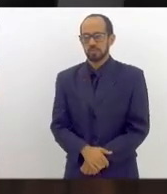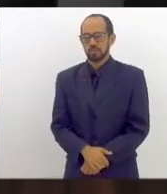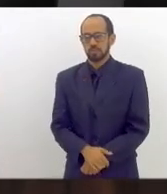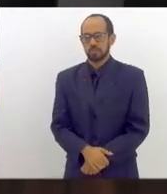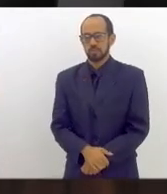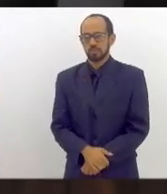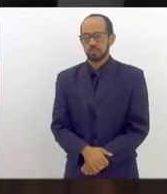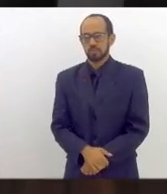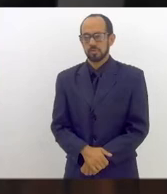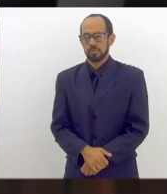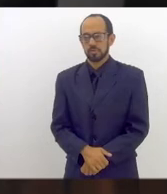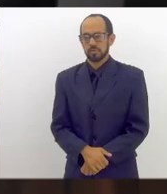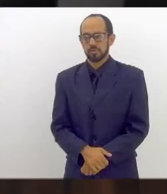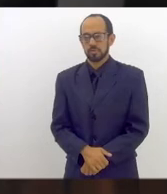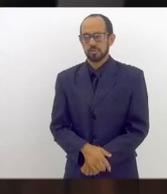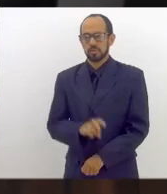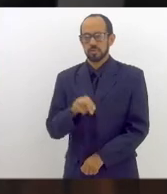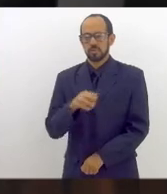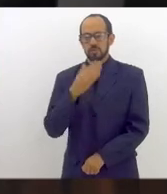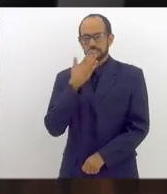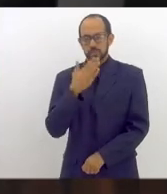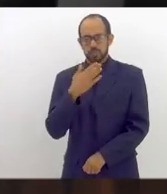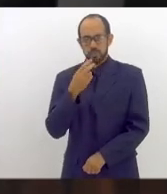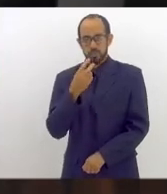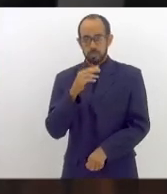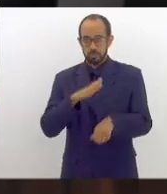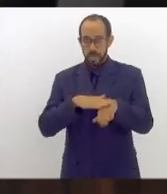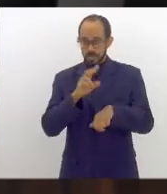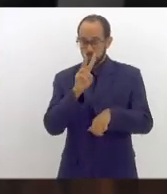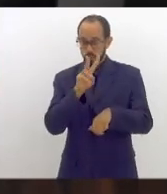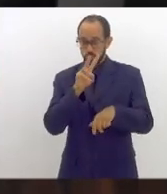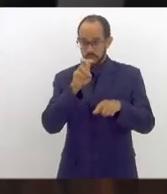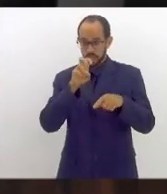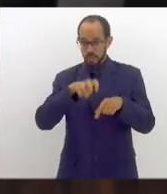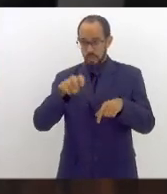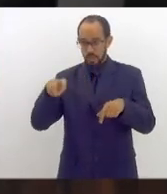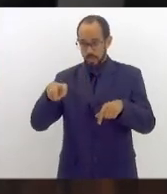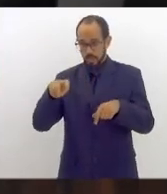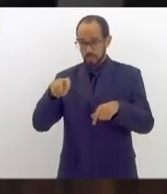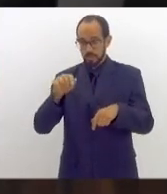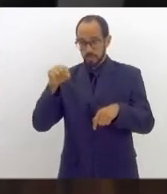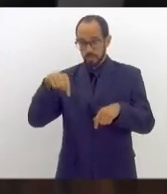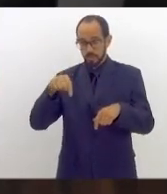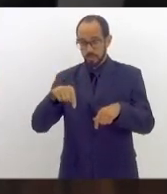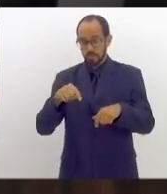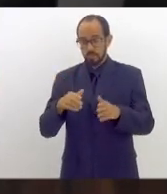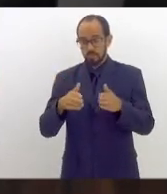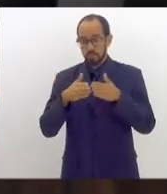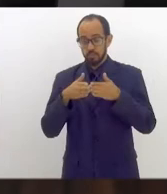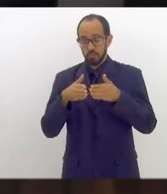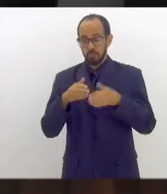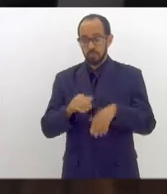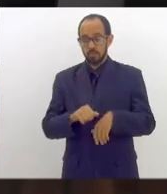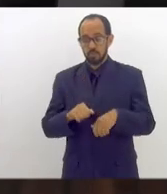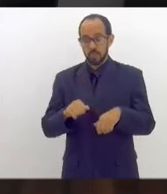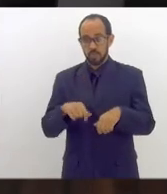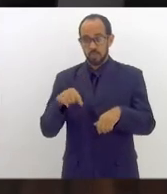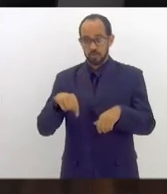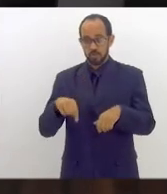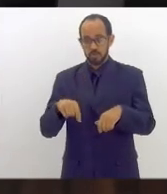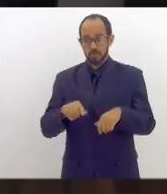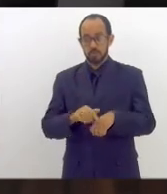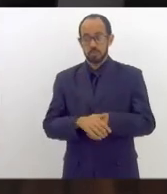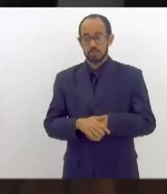eu vou pedir para botar duas duas cadeiras mais por favor pode ser consegue senão aqui na